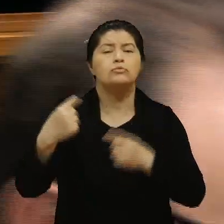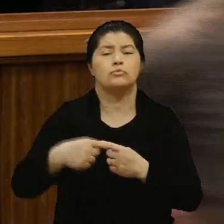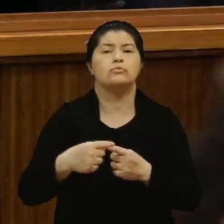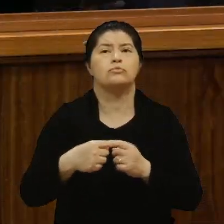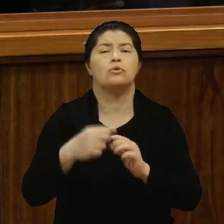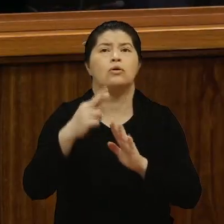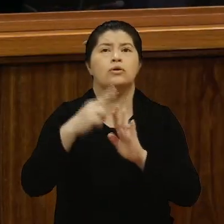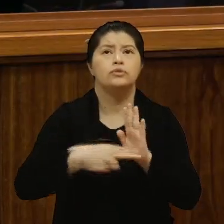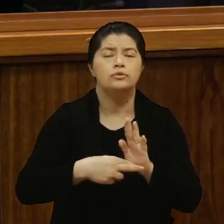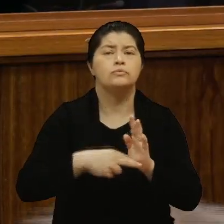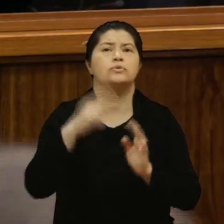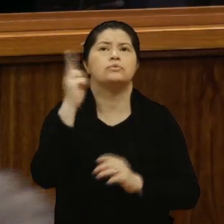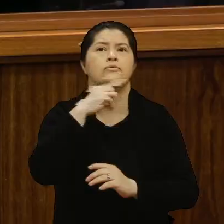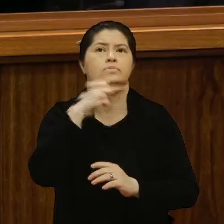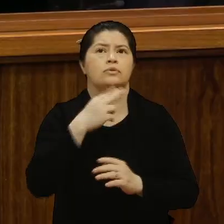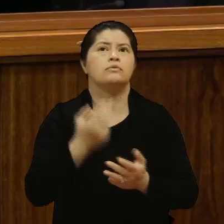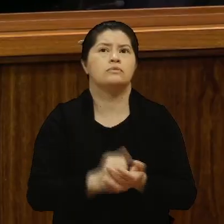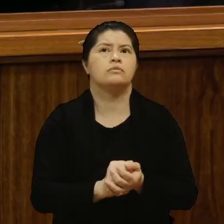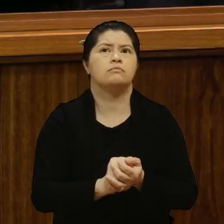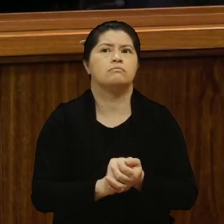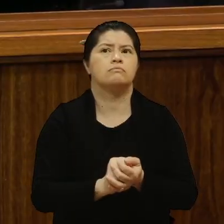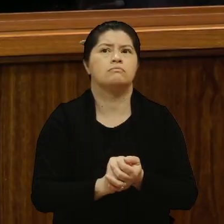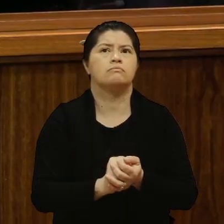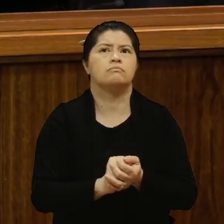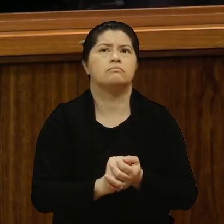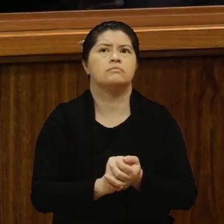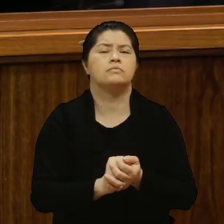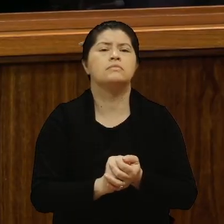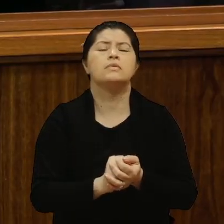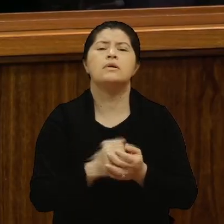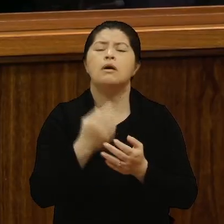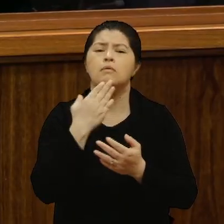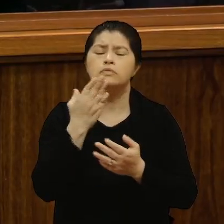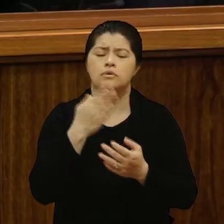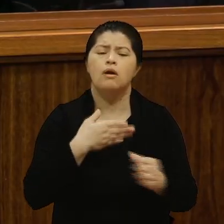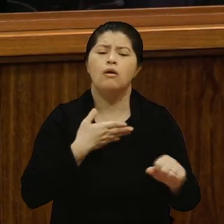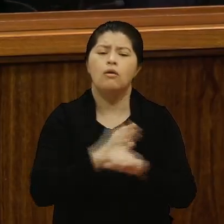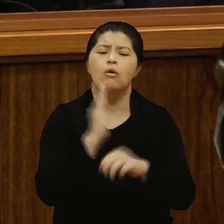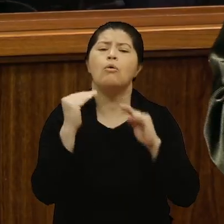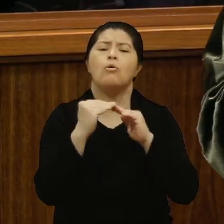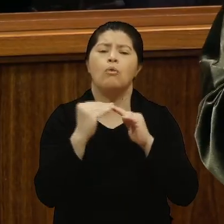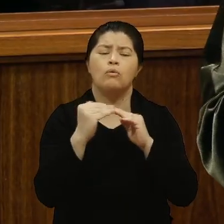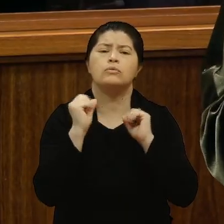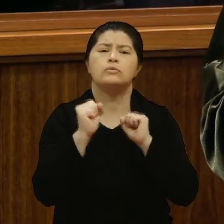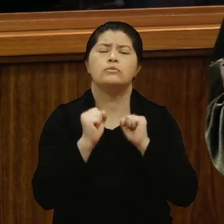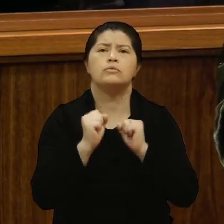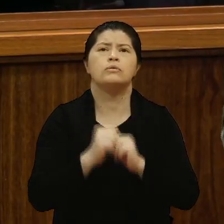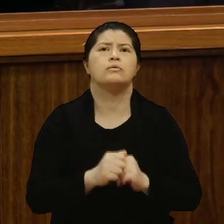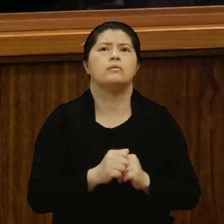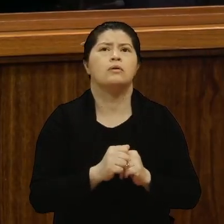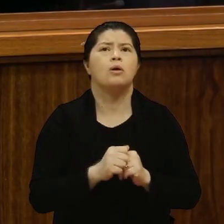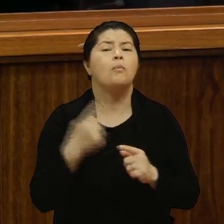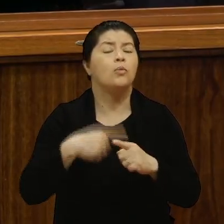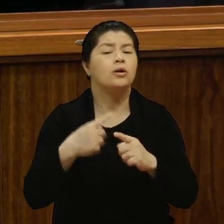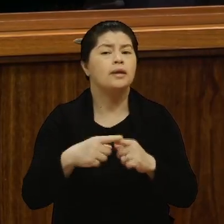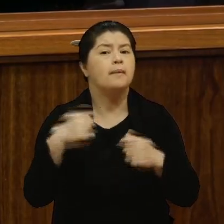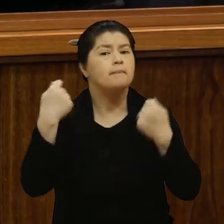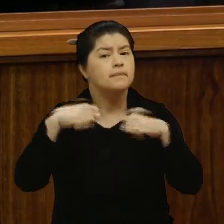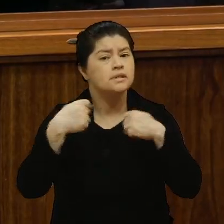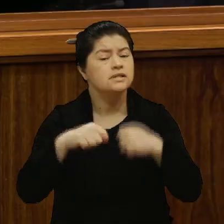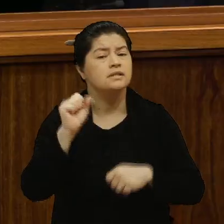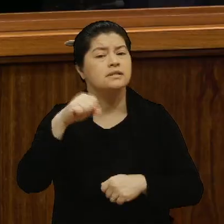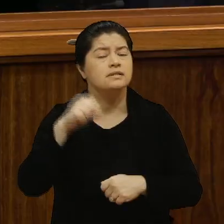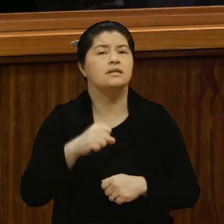urgência e eu acredito que ele seja aprovado porque realmente é uma necessidade de